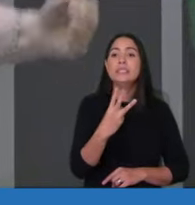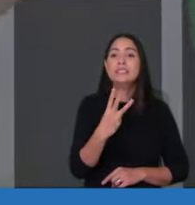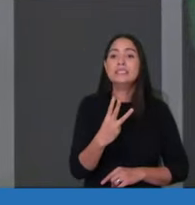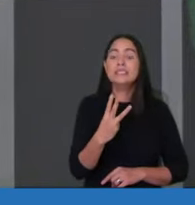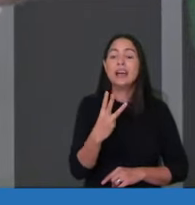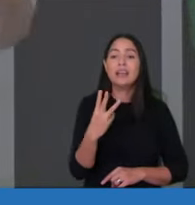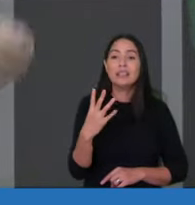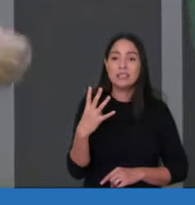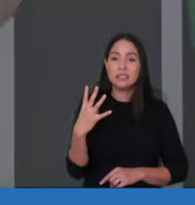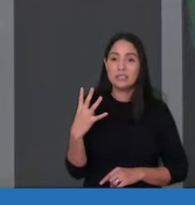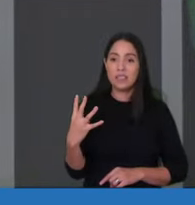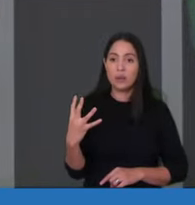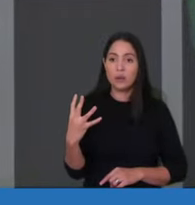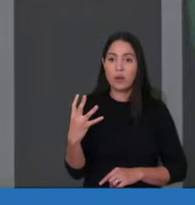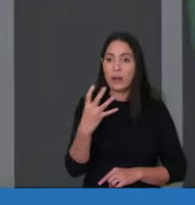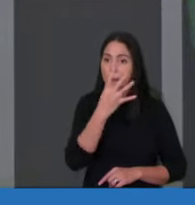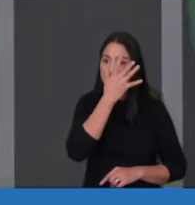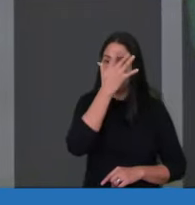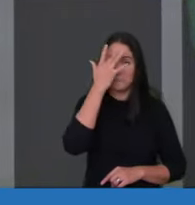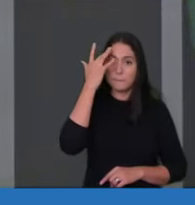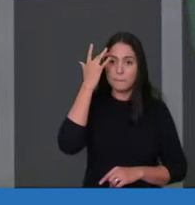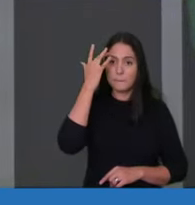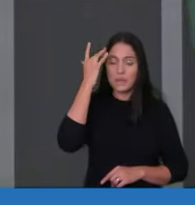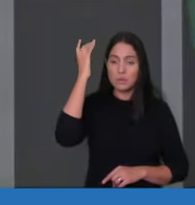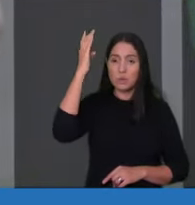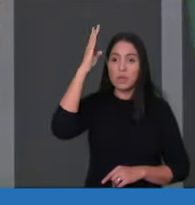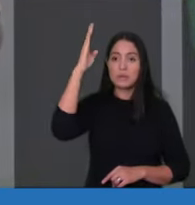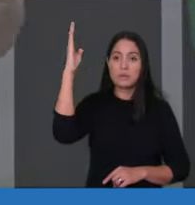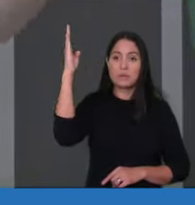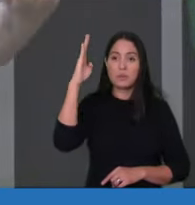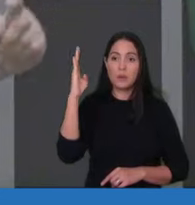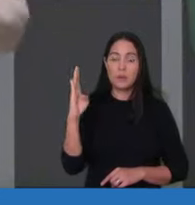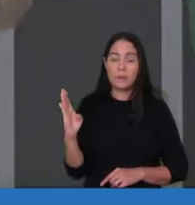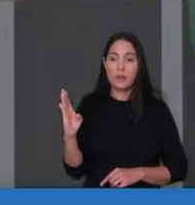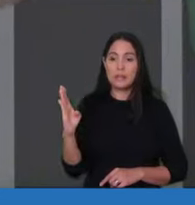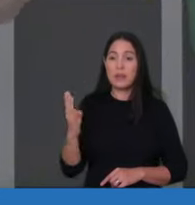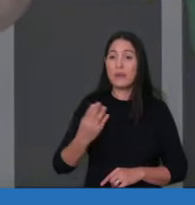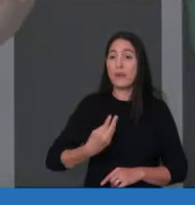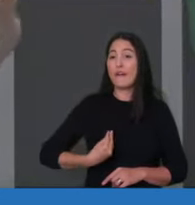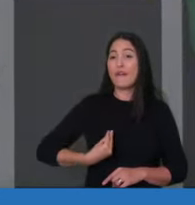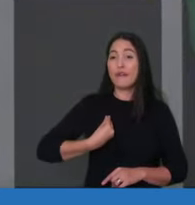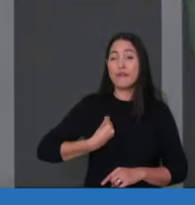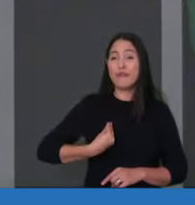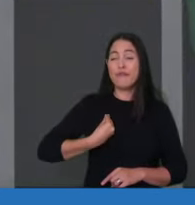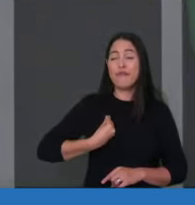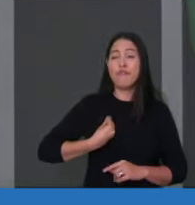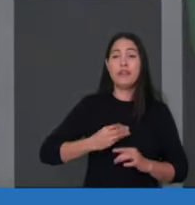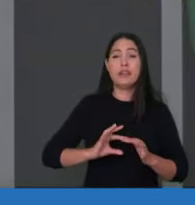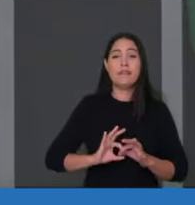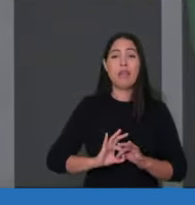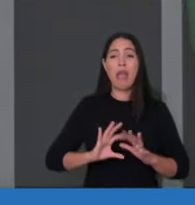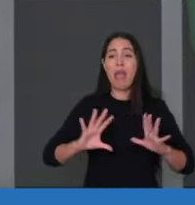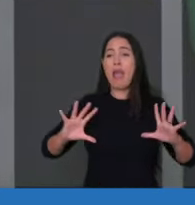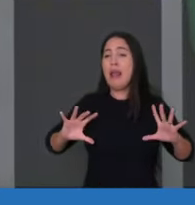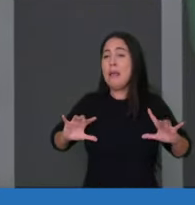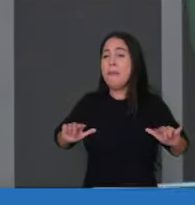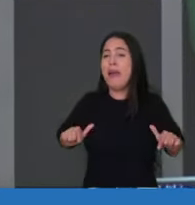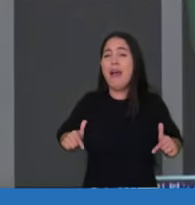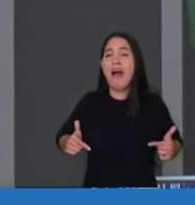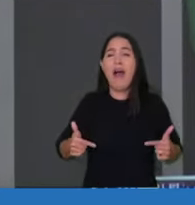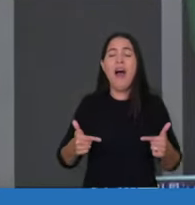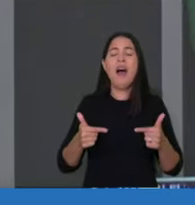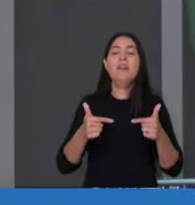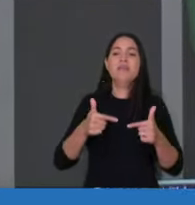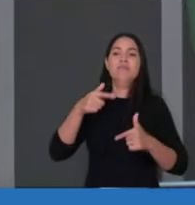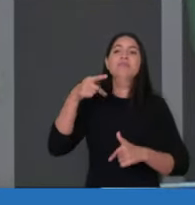434 brasileiras e brasileiros que deram a vida e a liberdade pela democracia em nosso